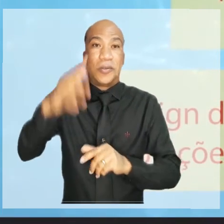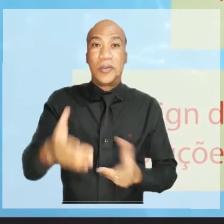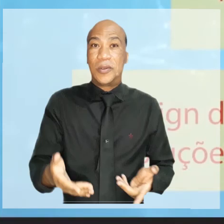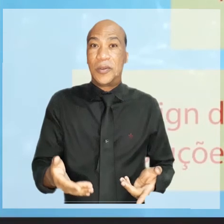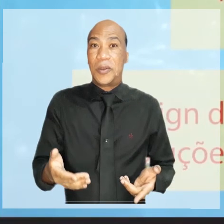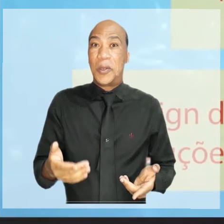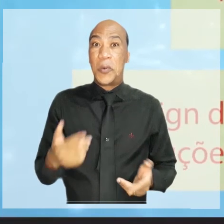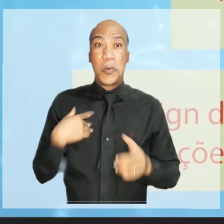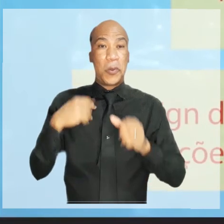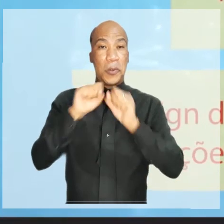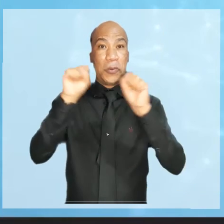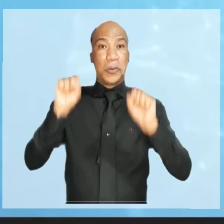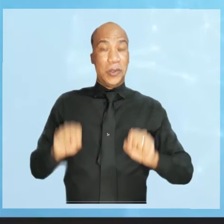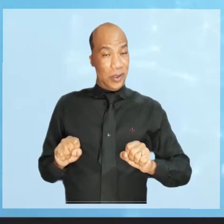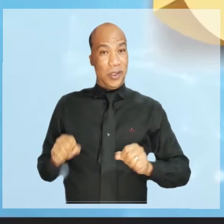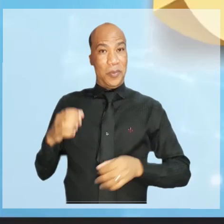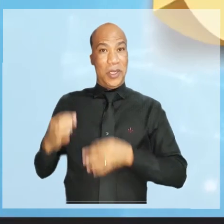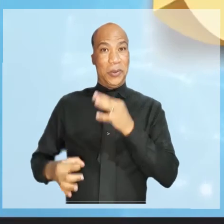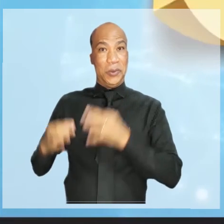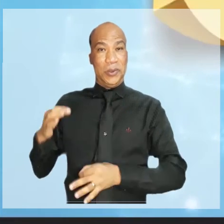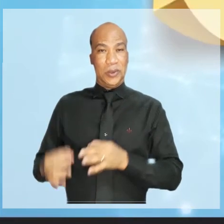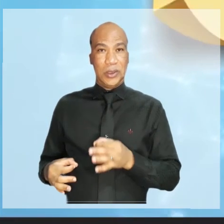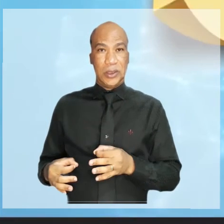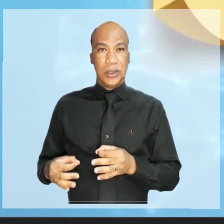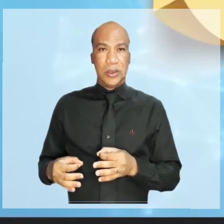Como resolver essa equação?